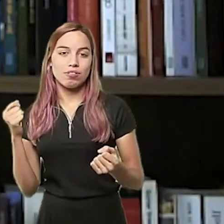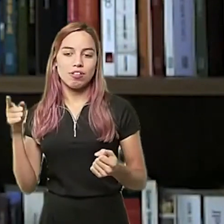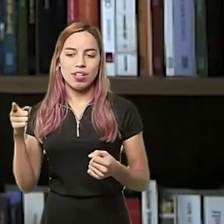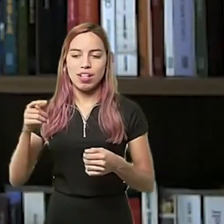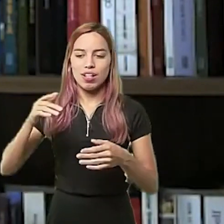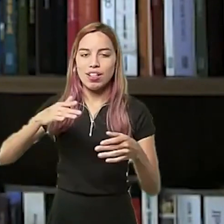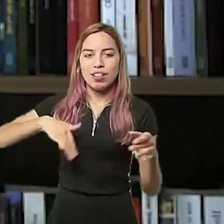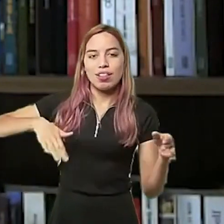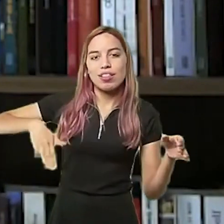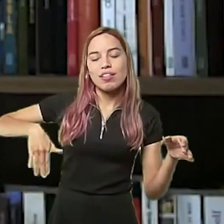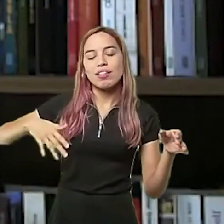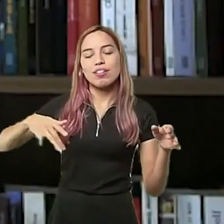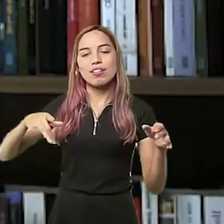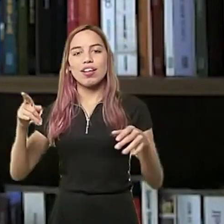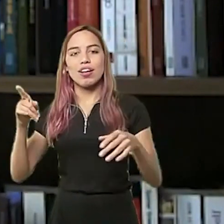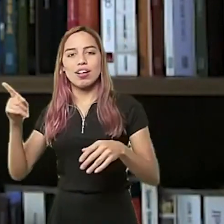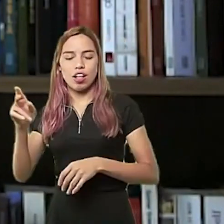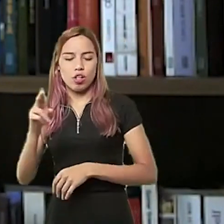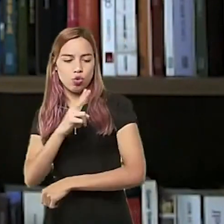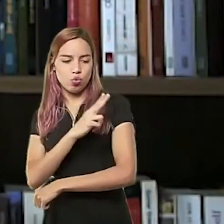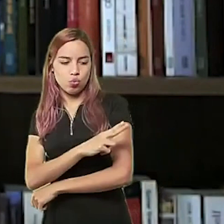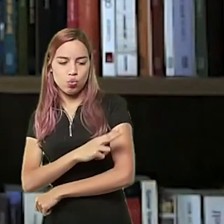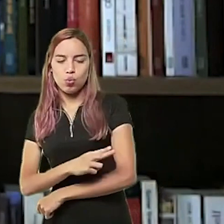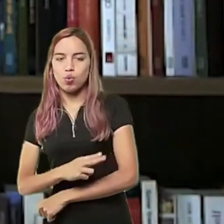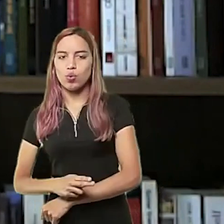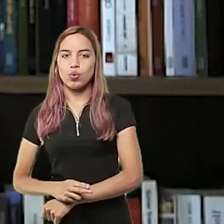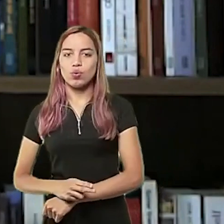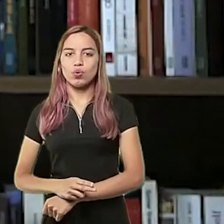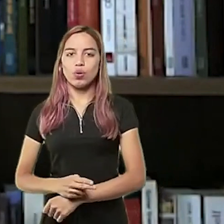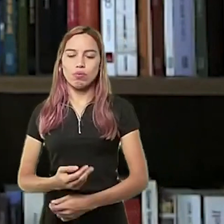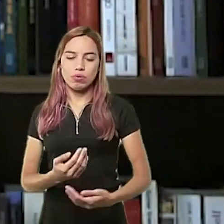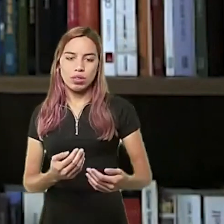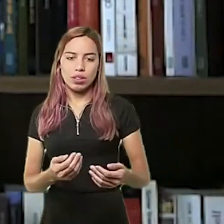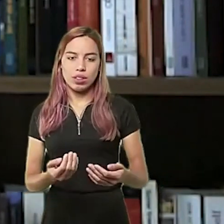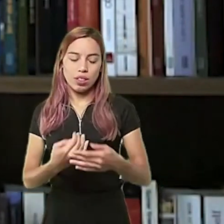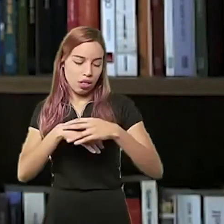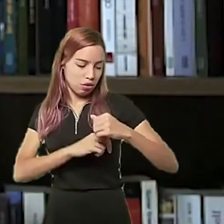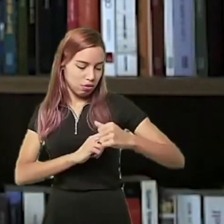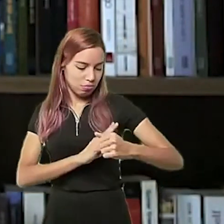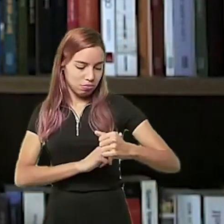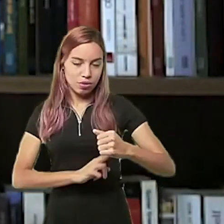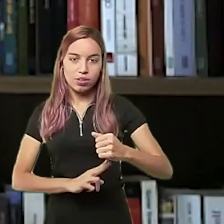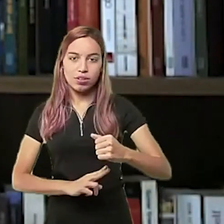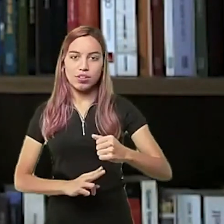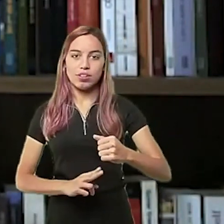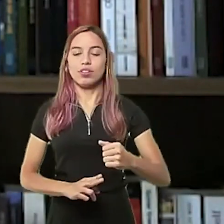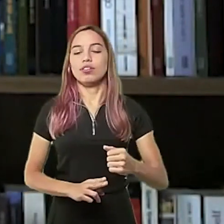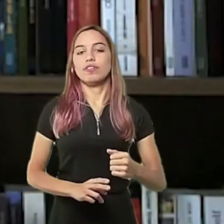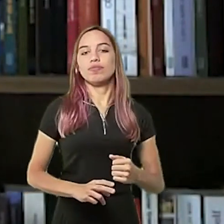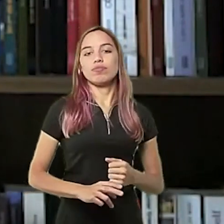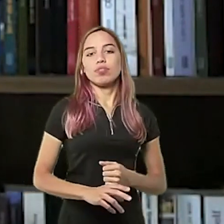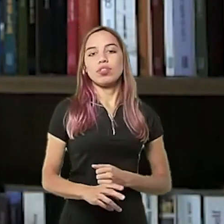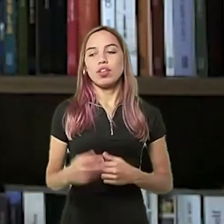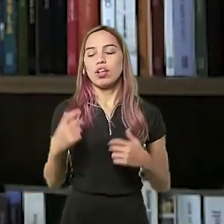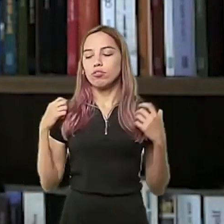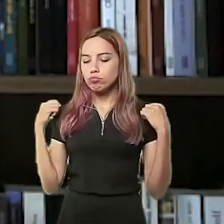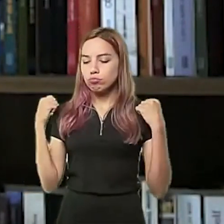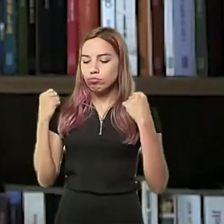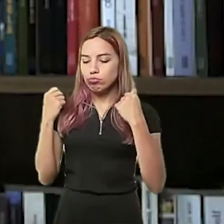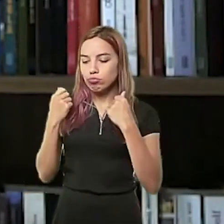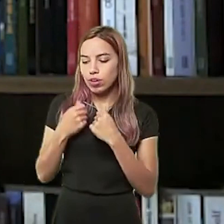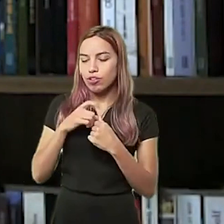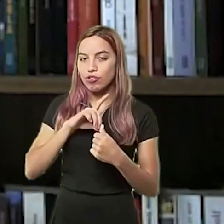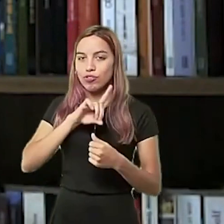elas que terão seus nomes escritos no interior do manto que vestirás para o dia da fúria e da